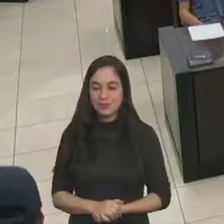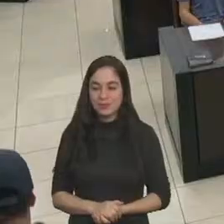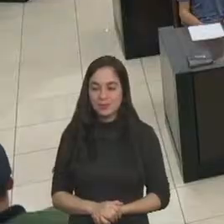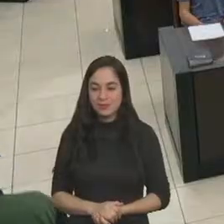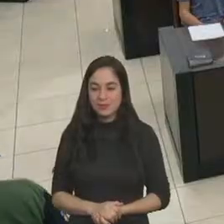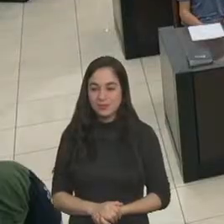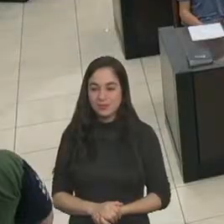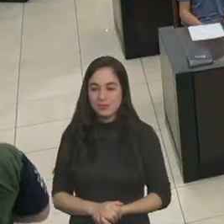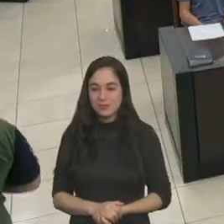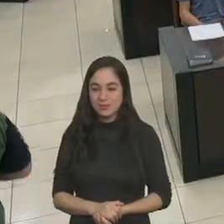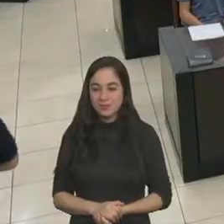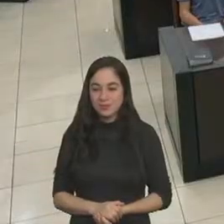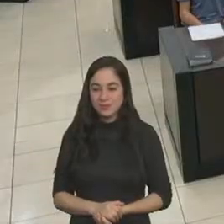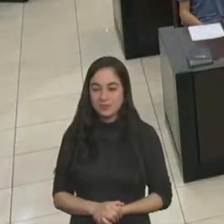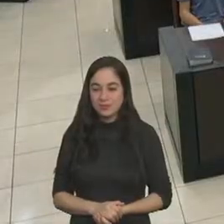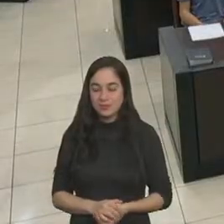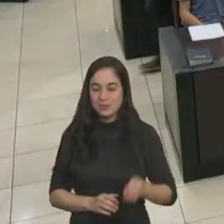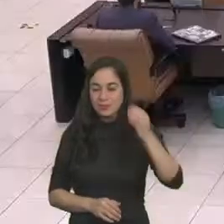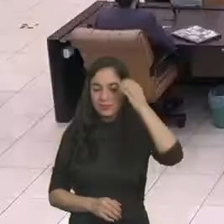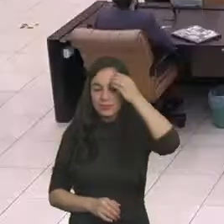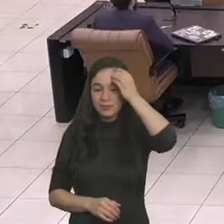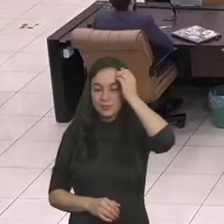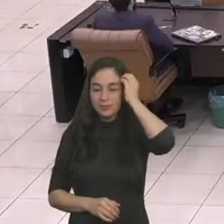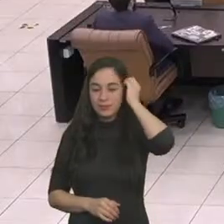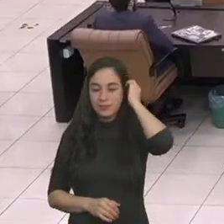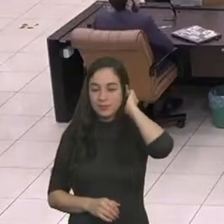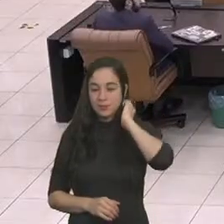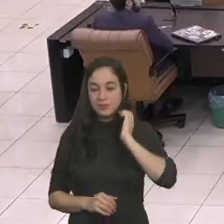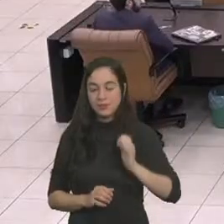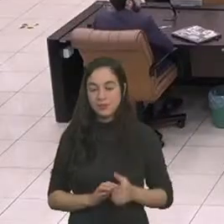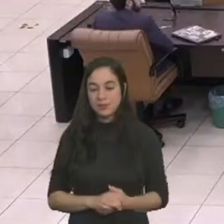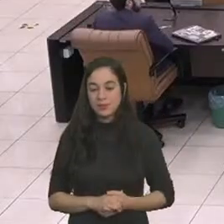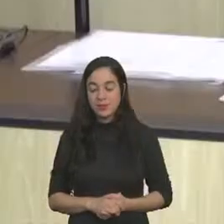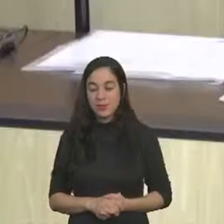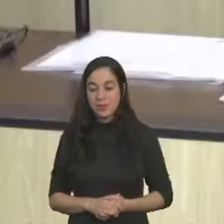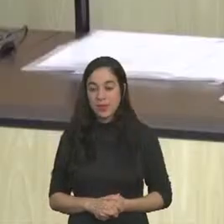Agradeço a exposição feita pelo